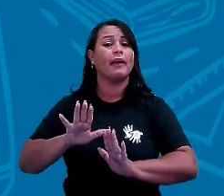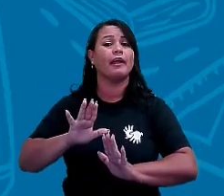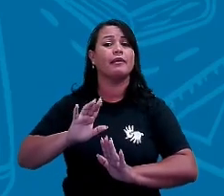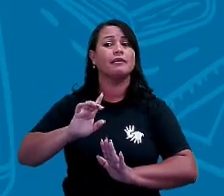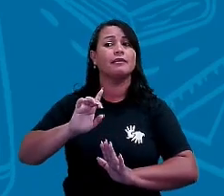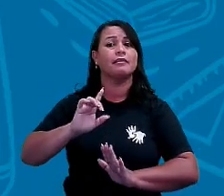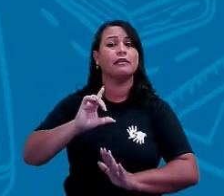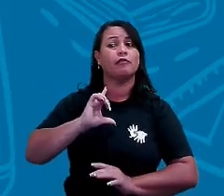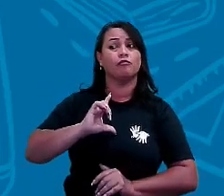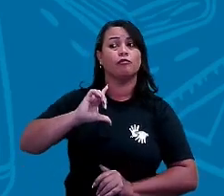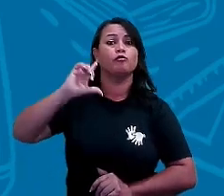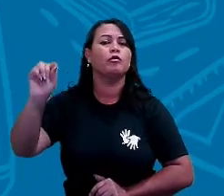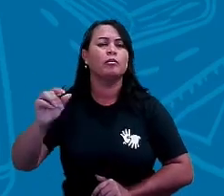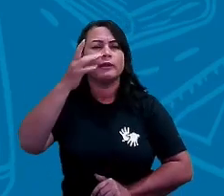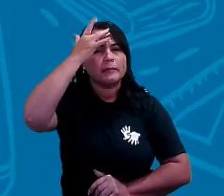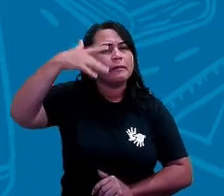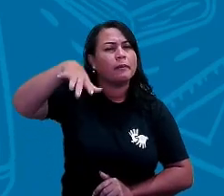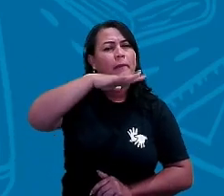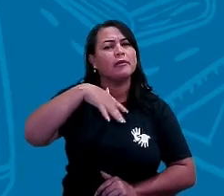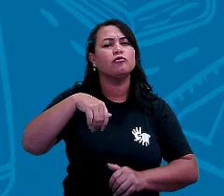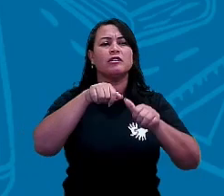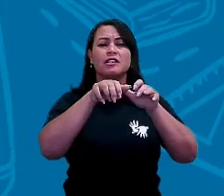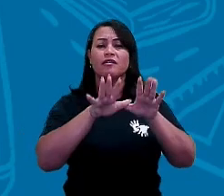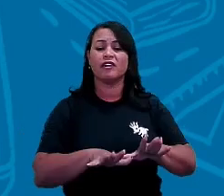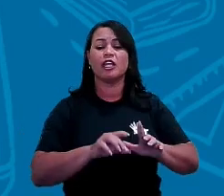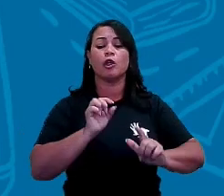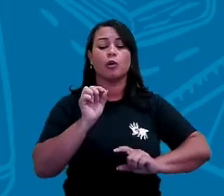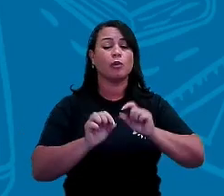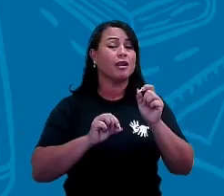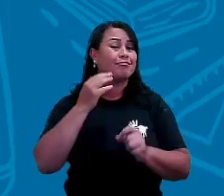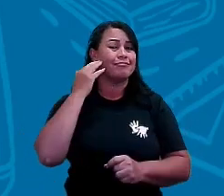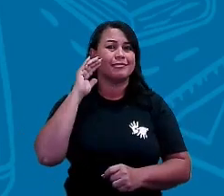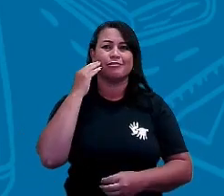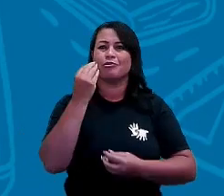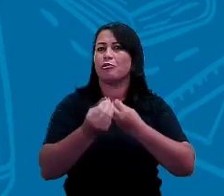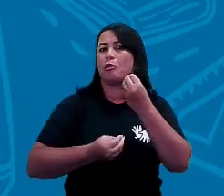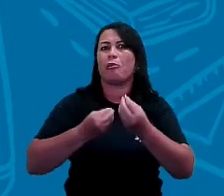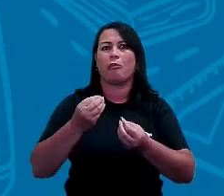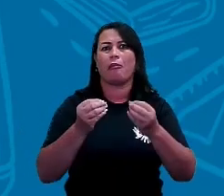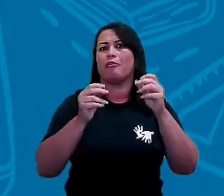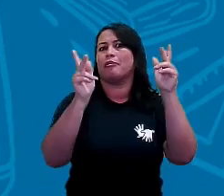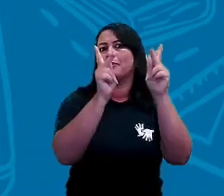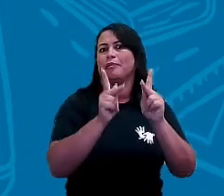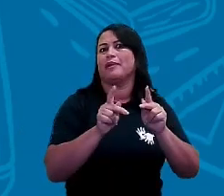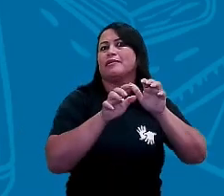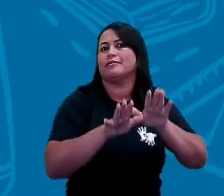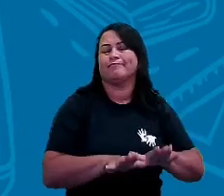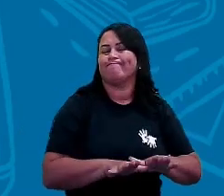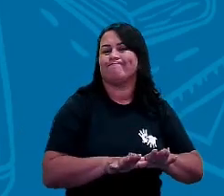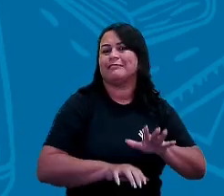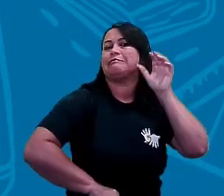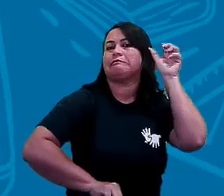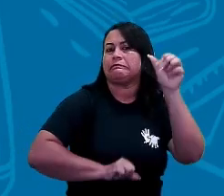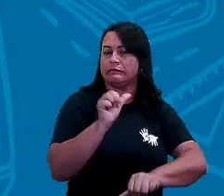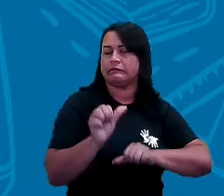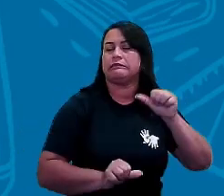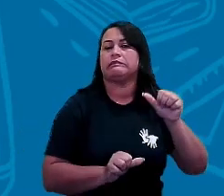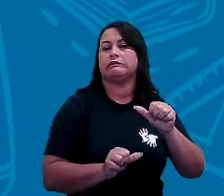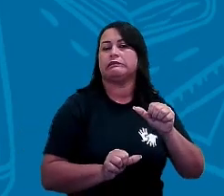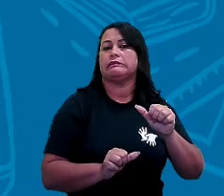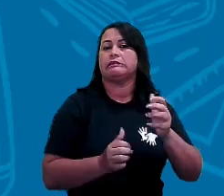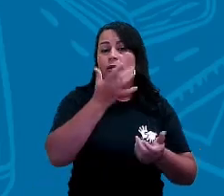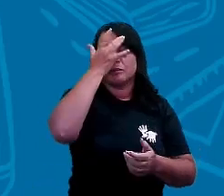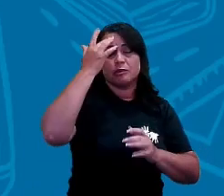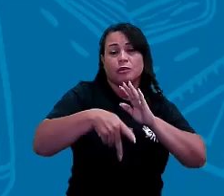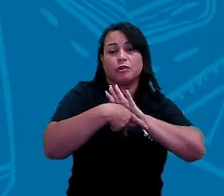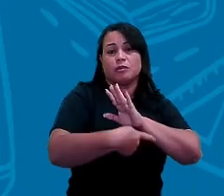foi embora, as pessoas que ficaram no lugar dele não souberam manter a paz. Isso foi fazendo com que os